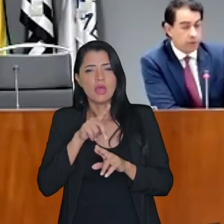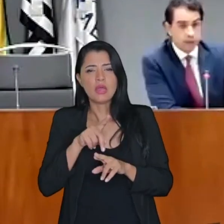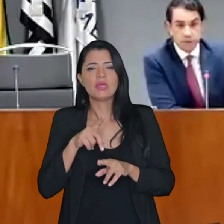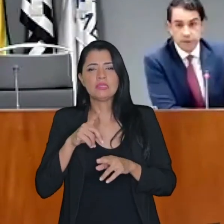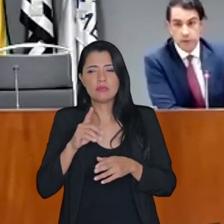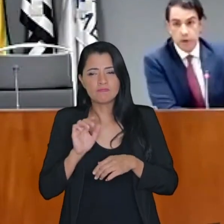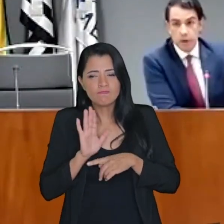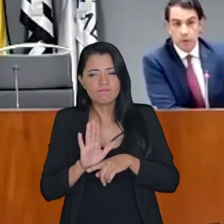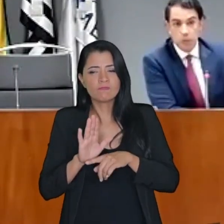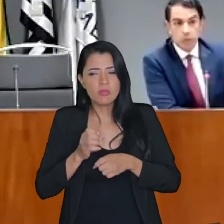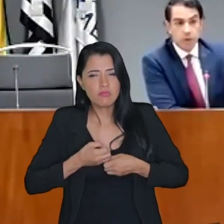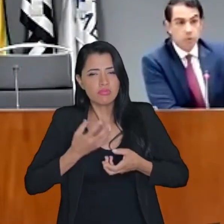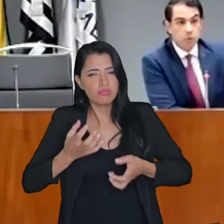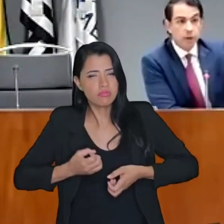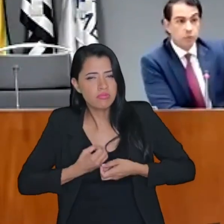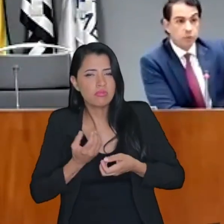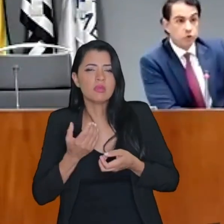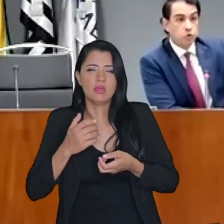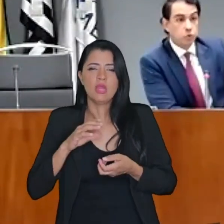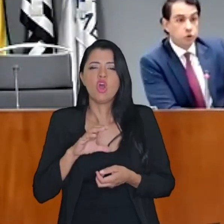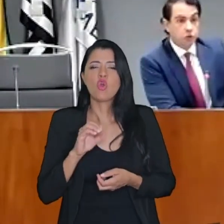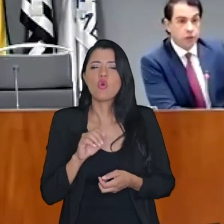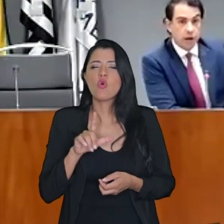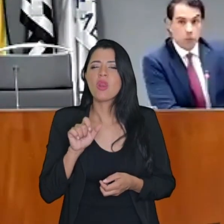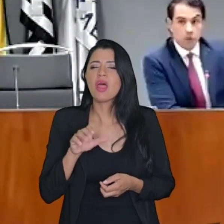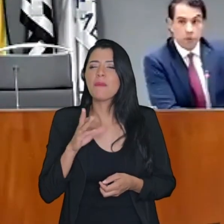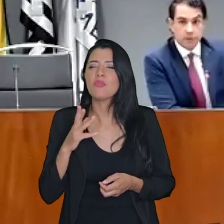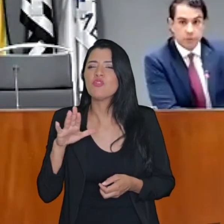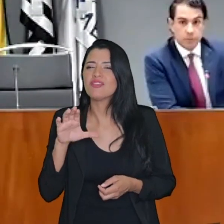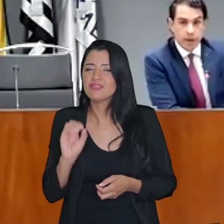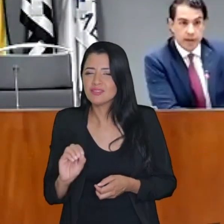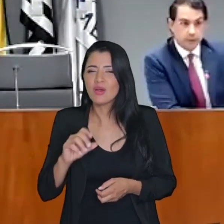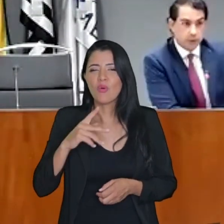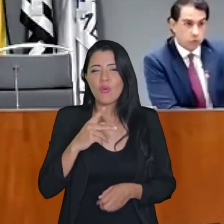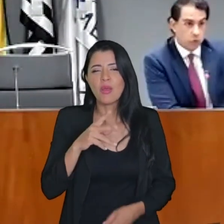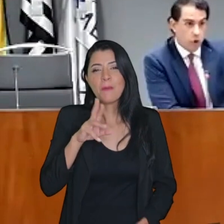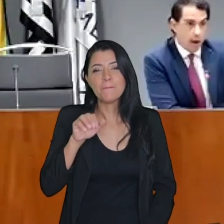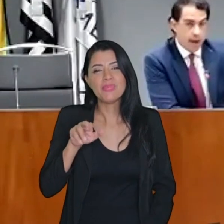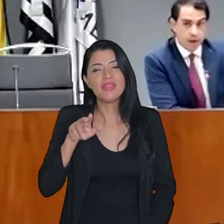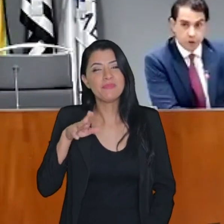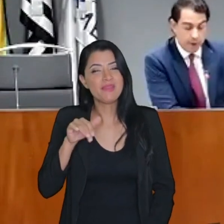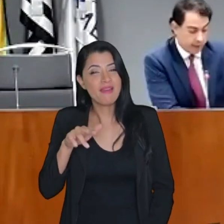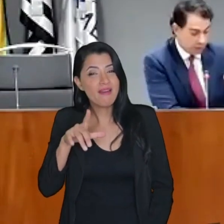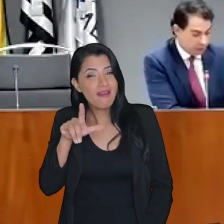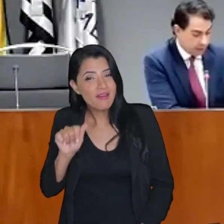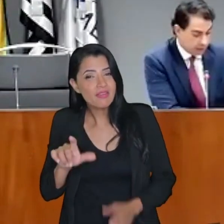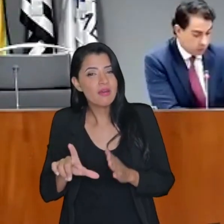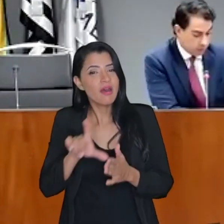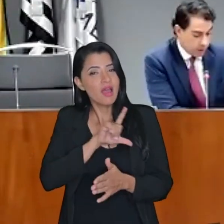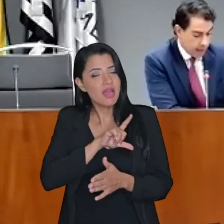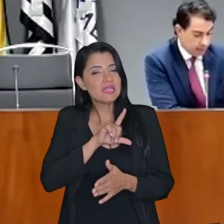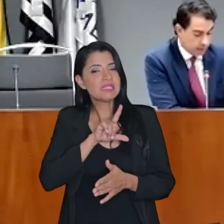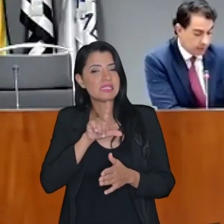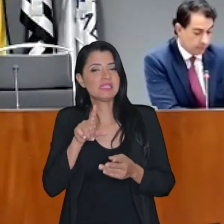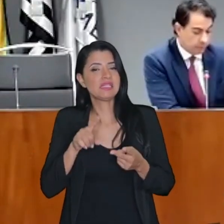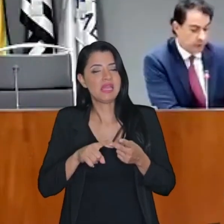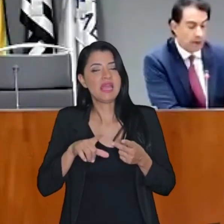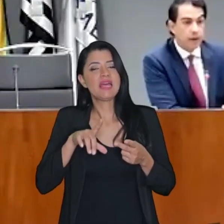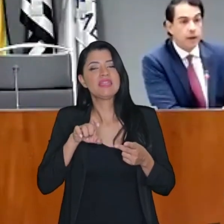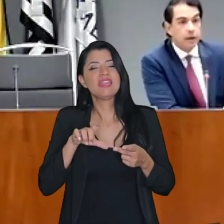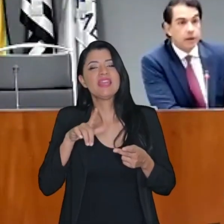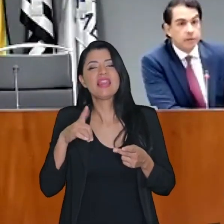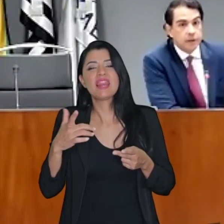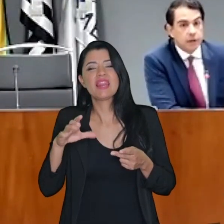premiada. Eu diria que talvez o primeiro momento, quando surge a colaboração premiada, que outrora era chamada de delação premiada,